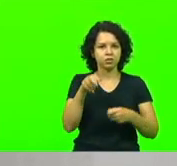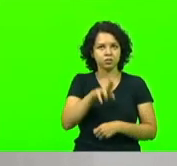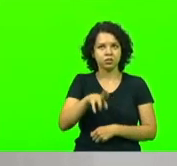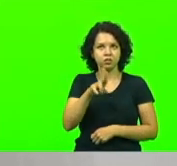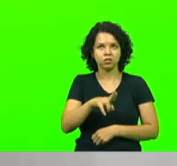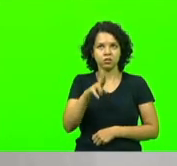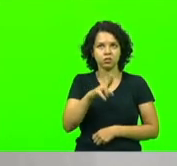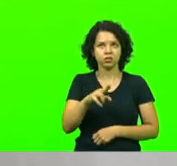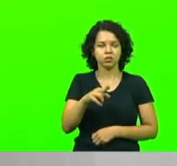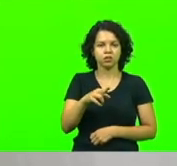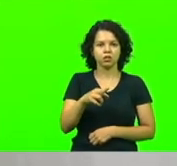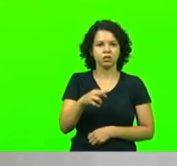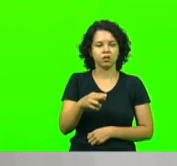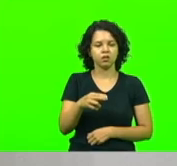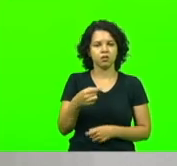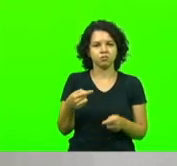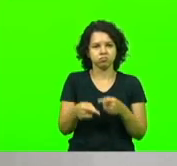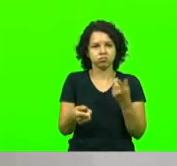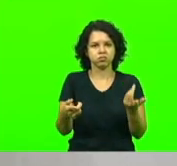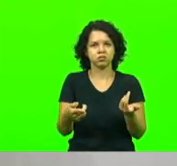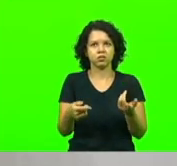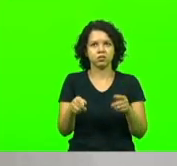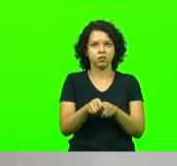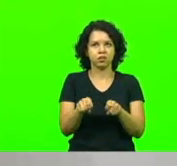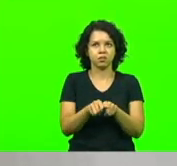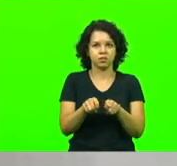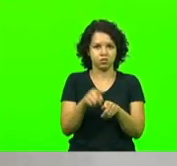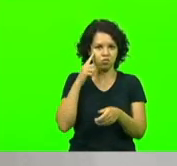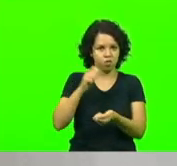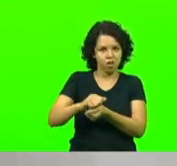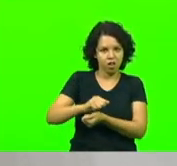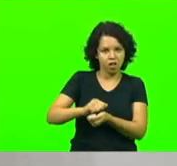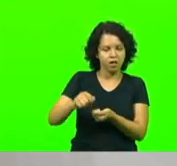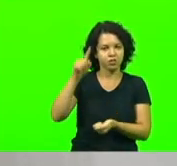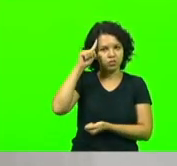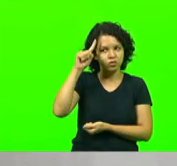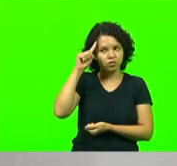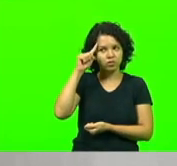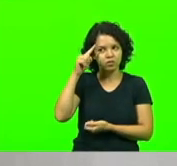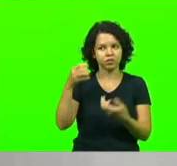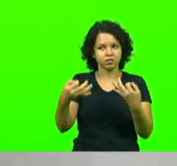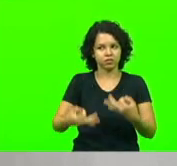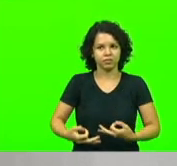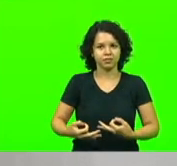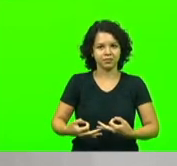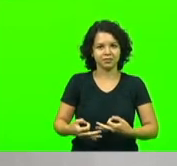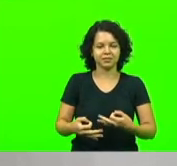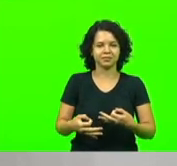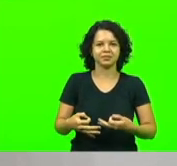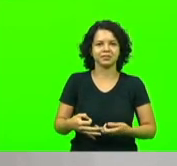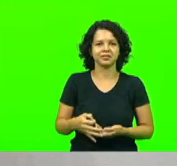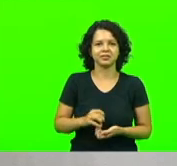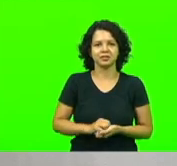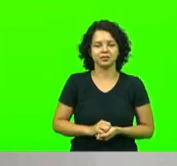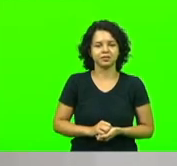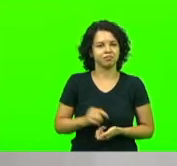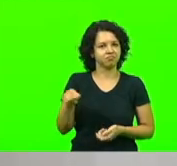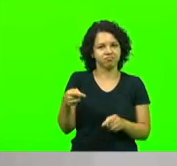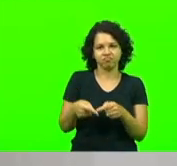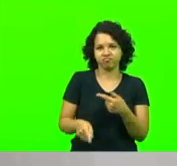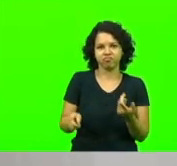funciona. A de pano aí, duvido, todo mundo lava todo dia, como é o recomendado. Não funciona. Não funciona.